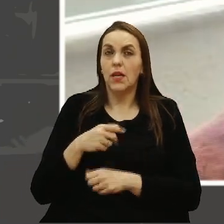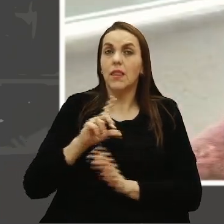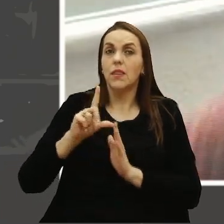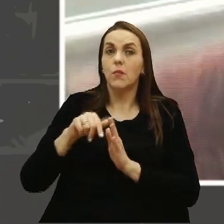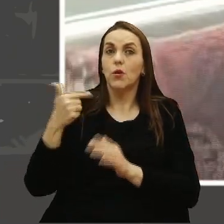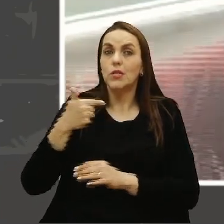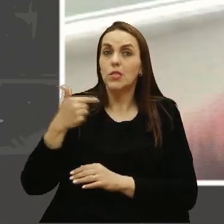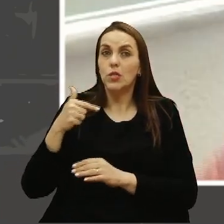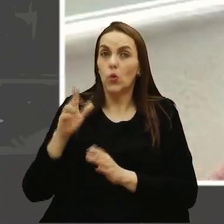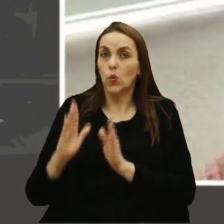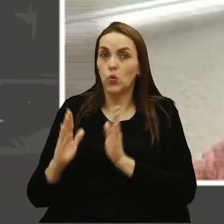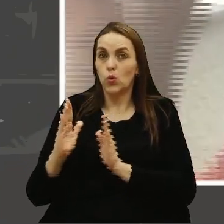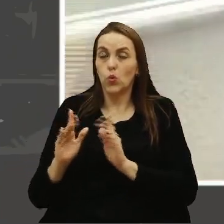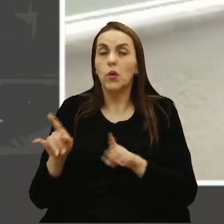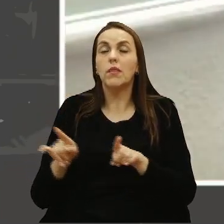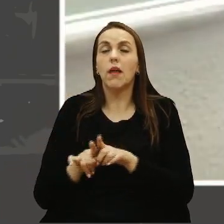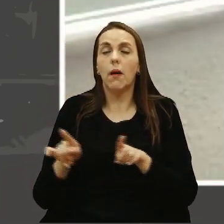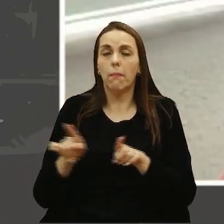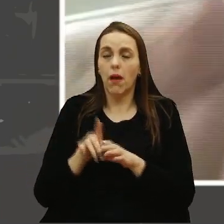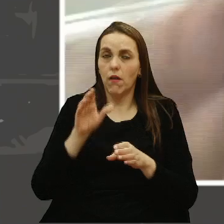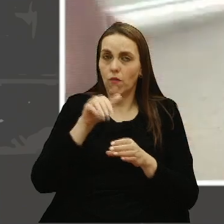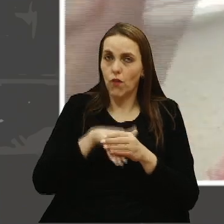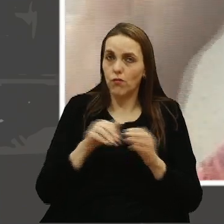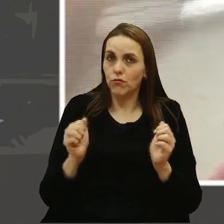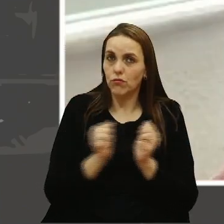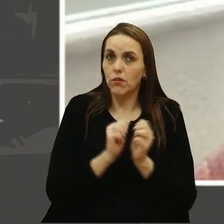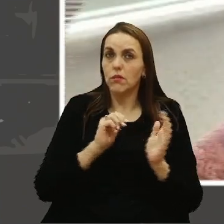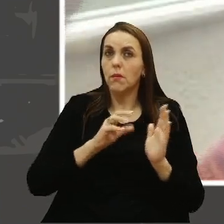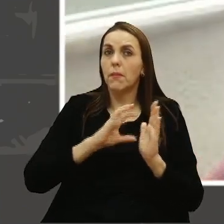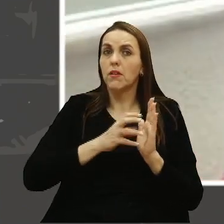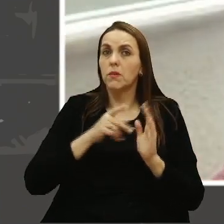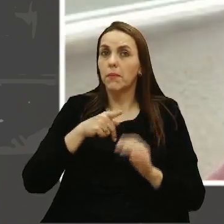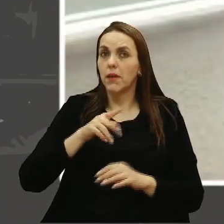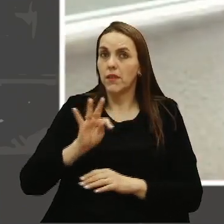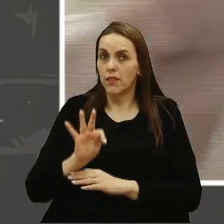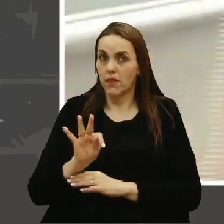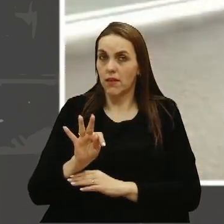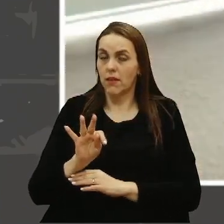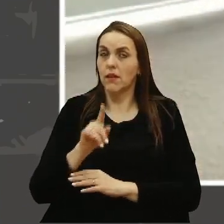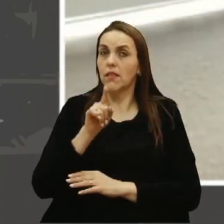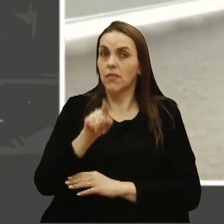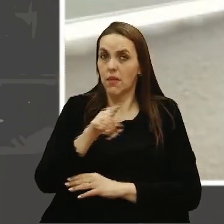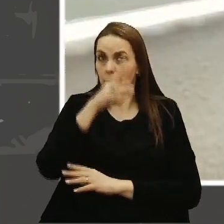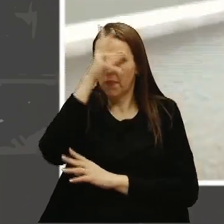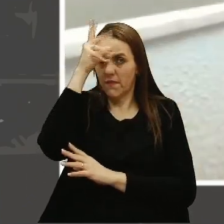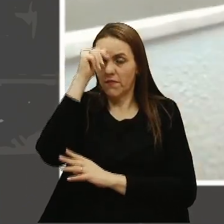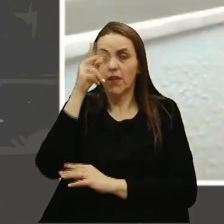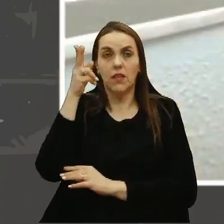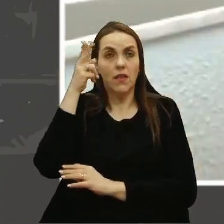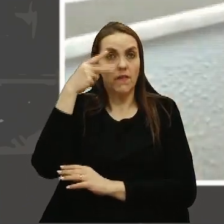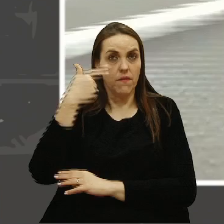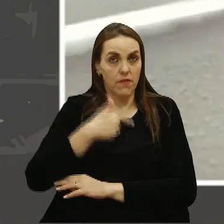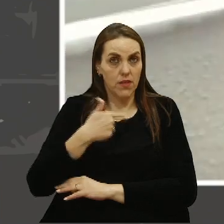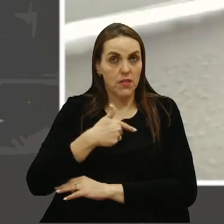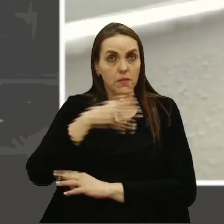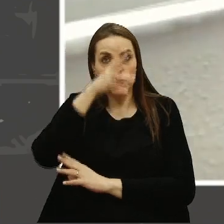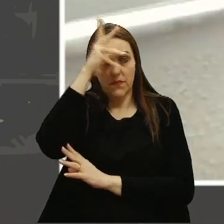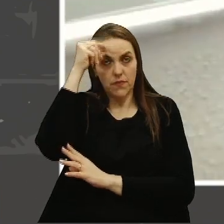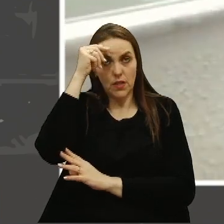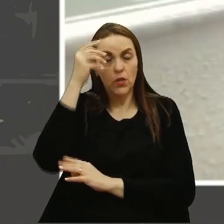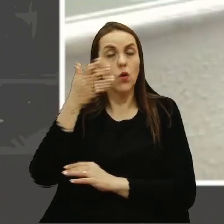se elegeram graças aos votos do PT. Se olha, prefeito e vice, eu gostaria que, como nós fizemos uma